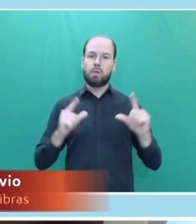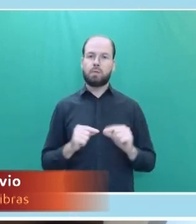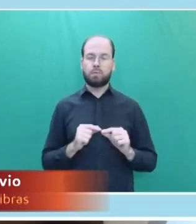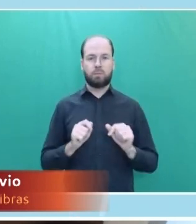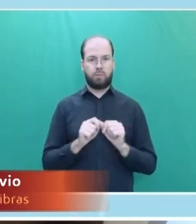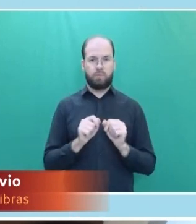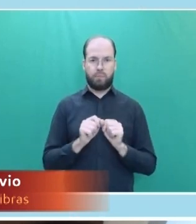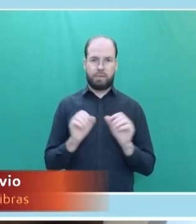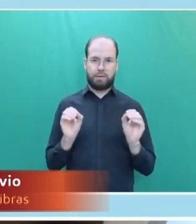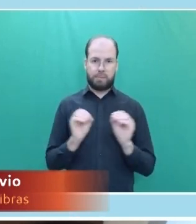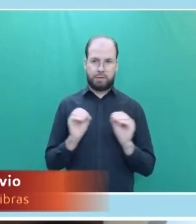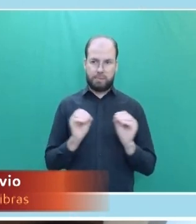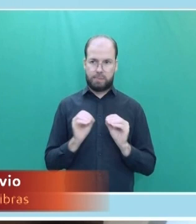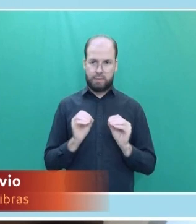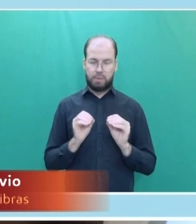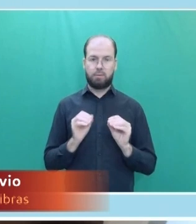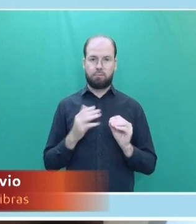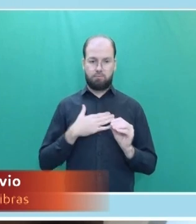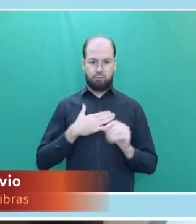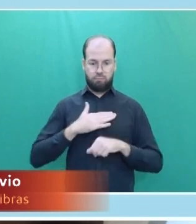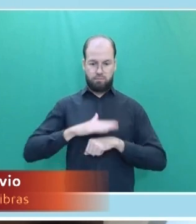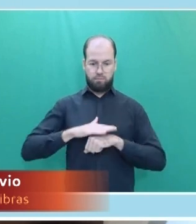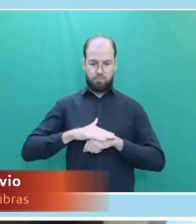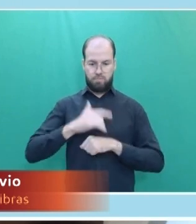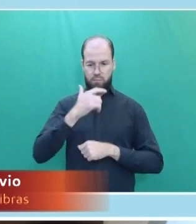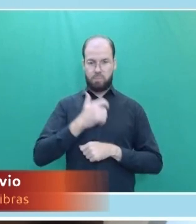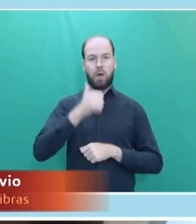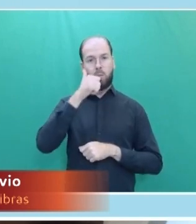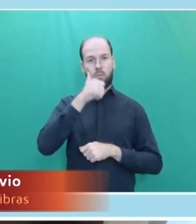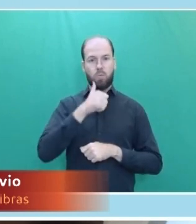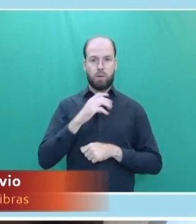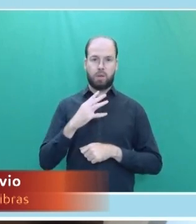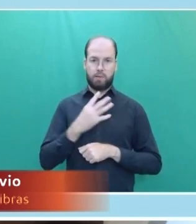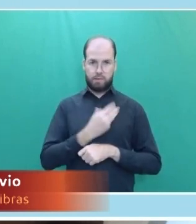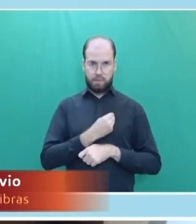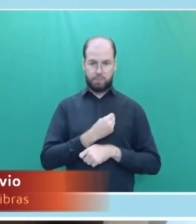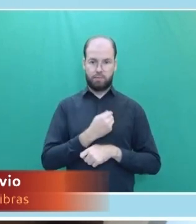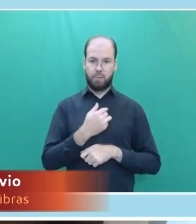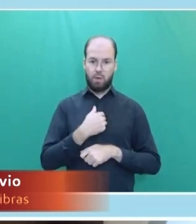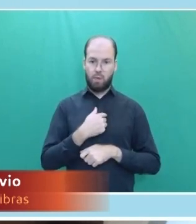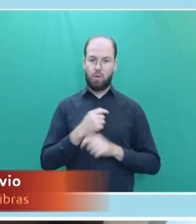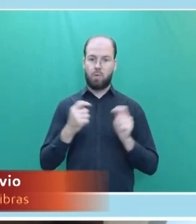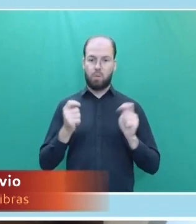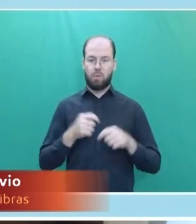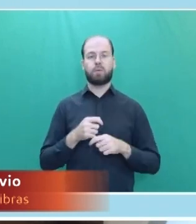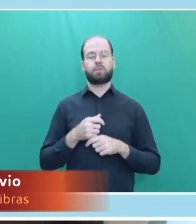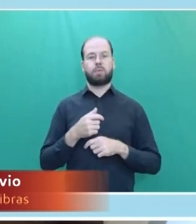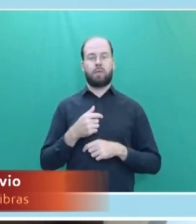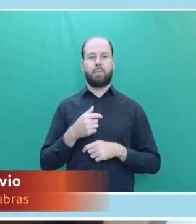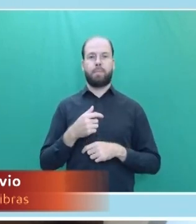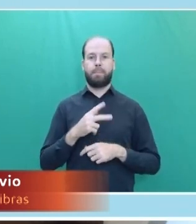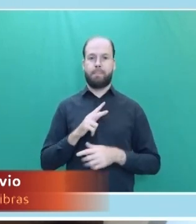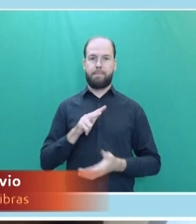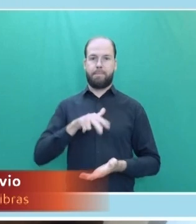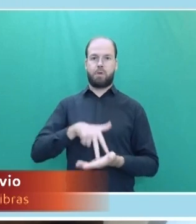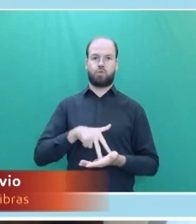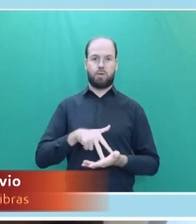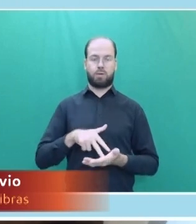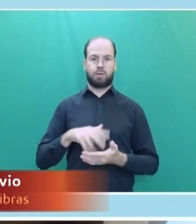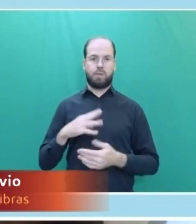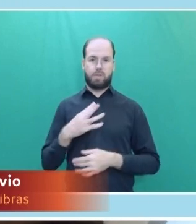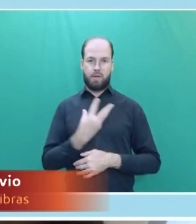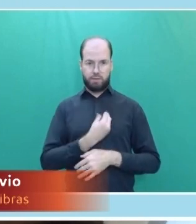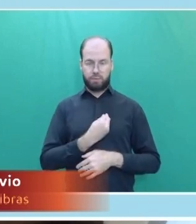fazer, né, eu como uma mulher trans, como uma travesti, poder fazer o personagem de uma mulher trans e de uma travesti. A gente